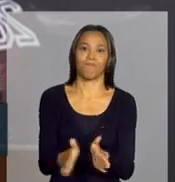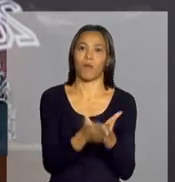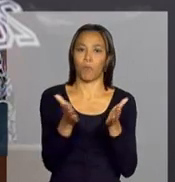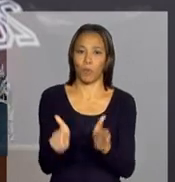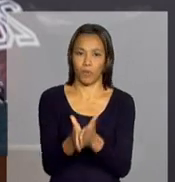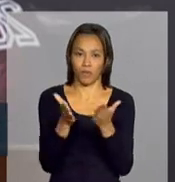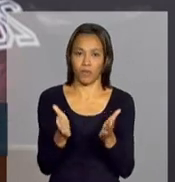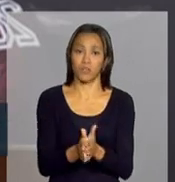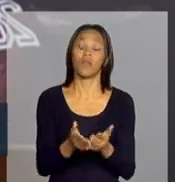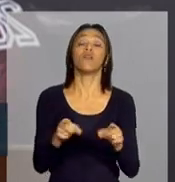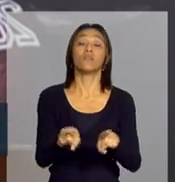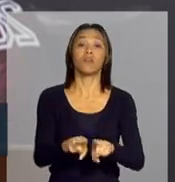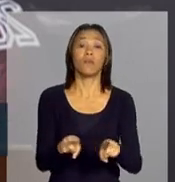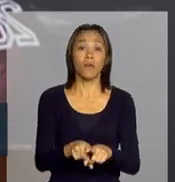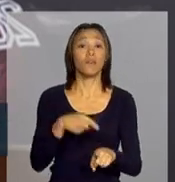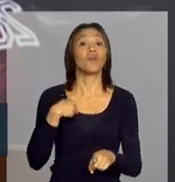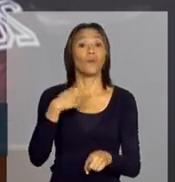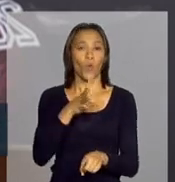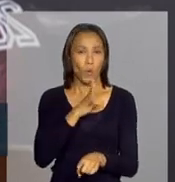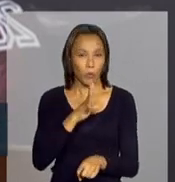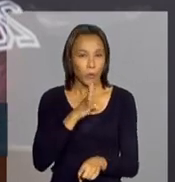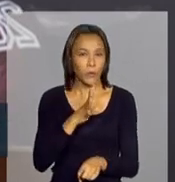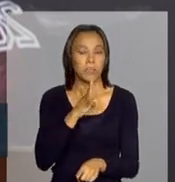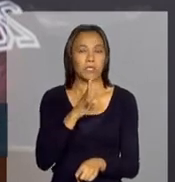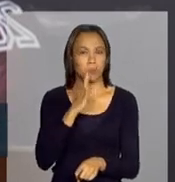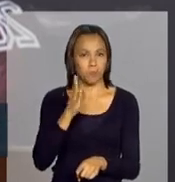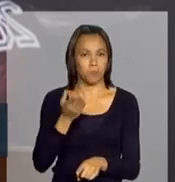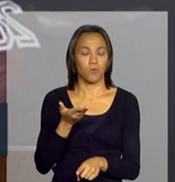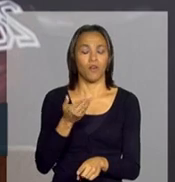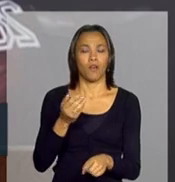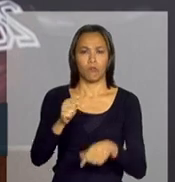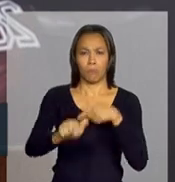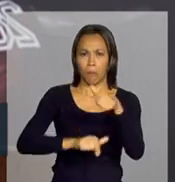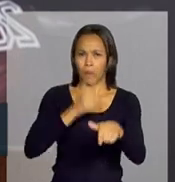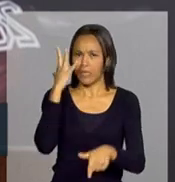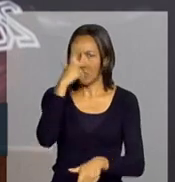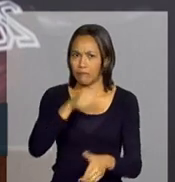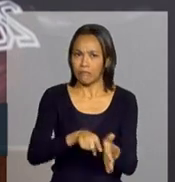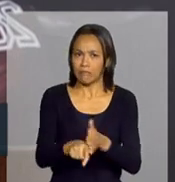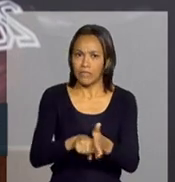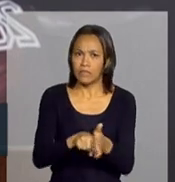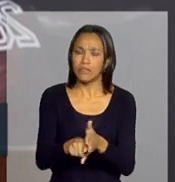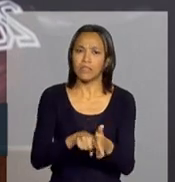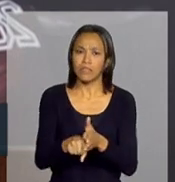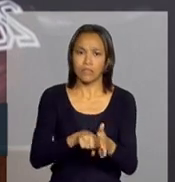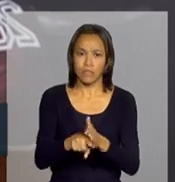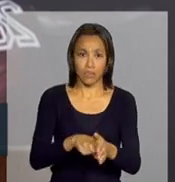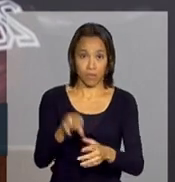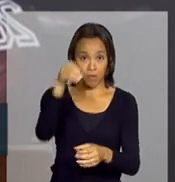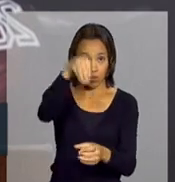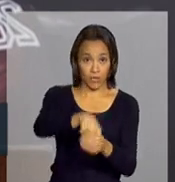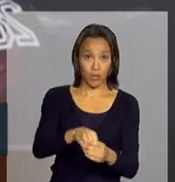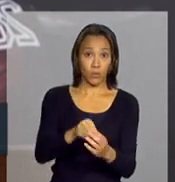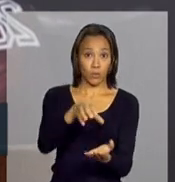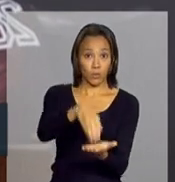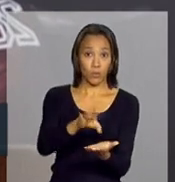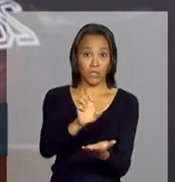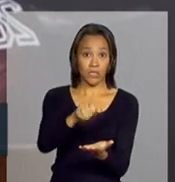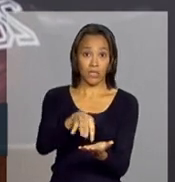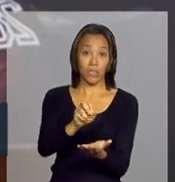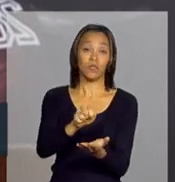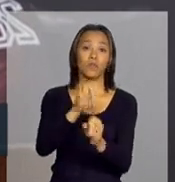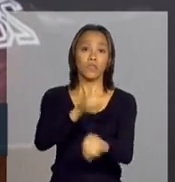aproveito para reconhecer o belíssimo trabalho pelo Centro Educacional Adalberto Vale